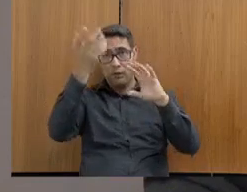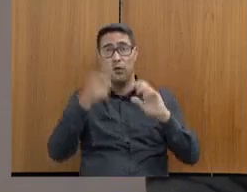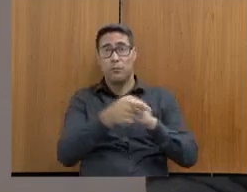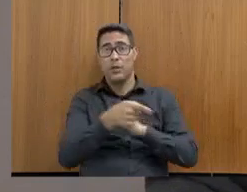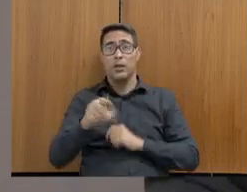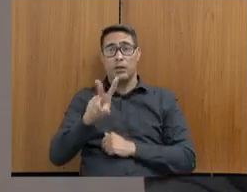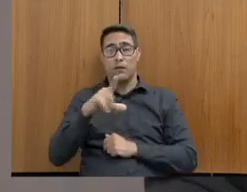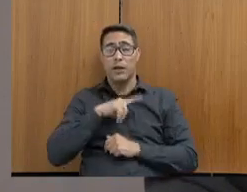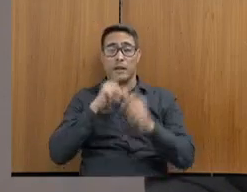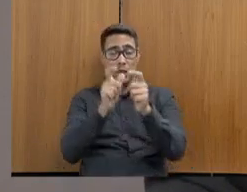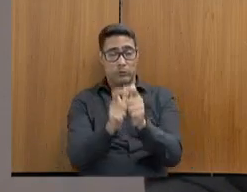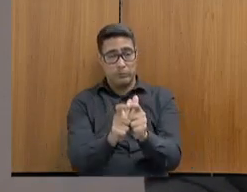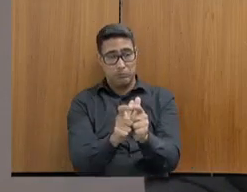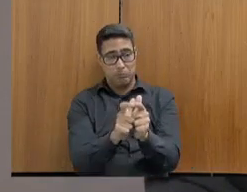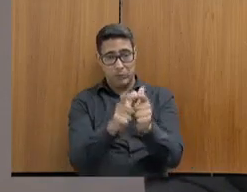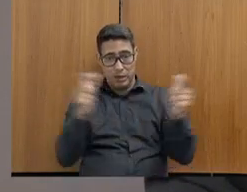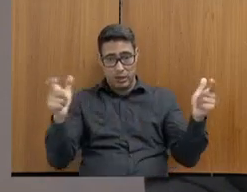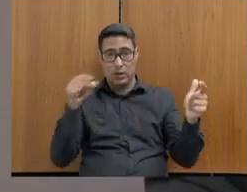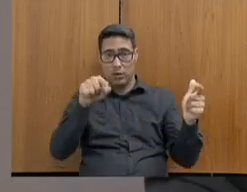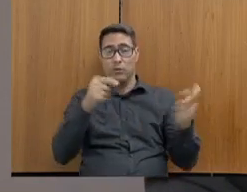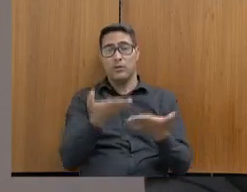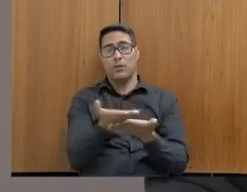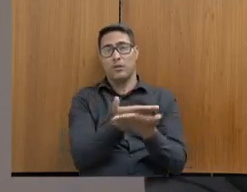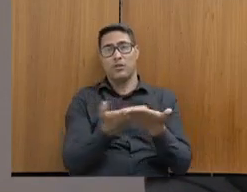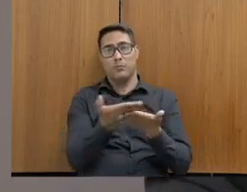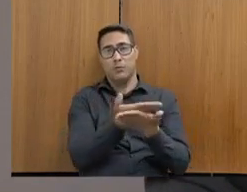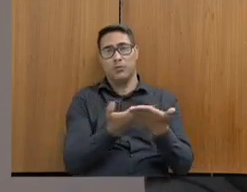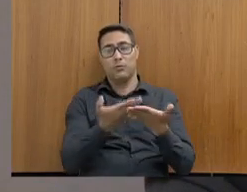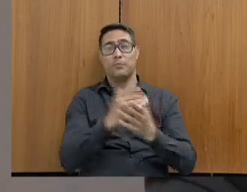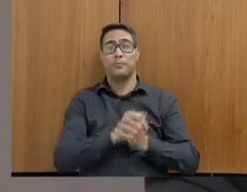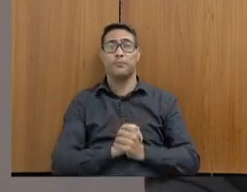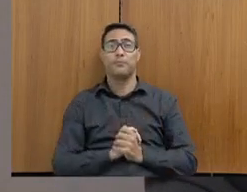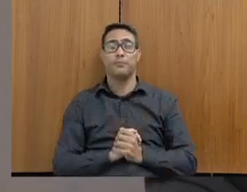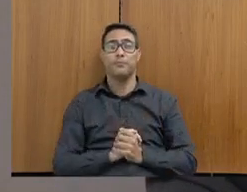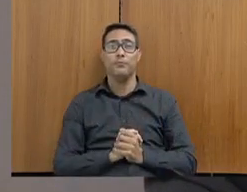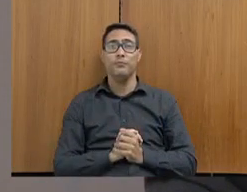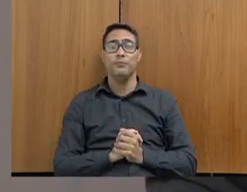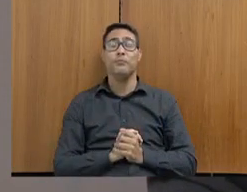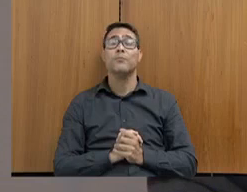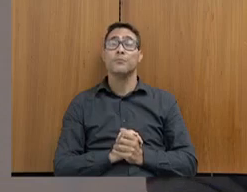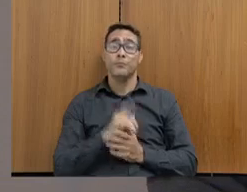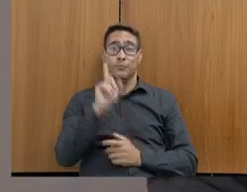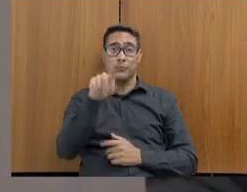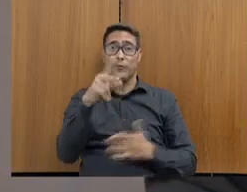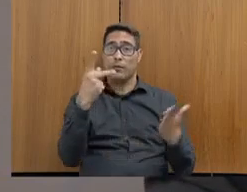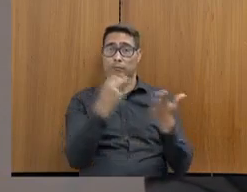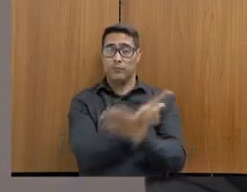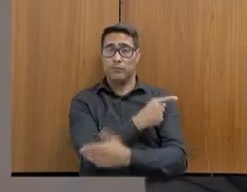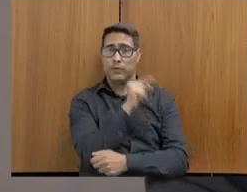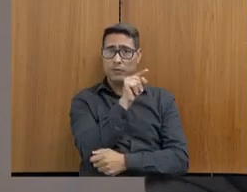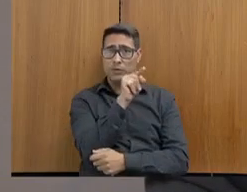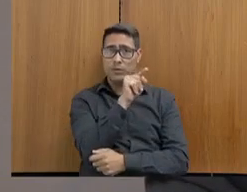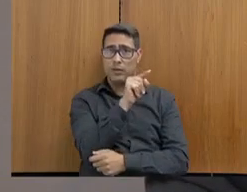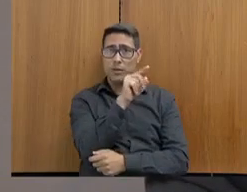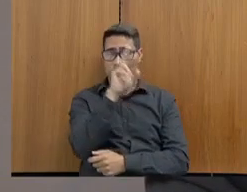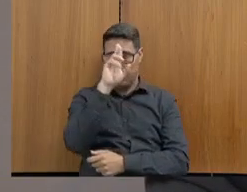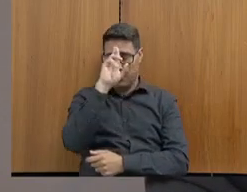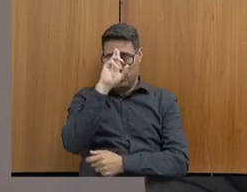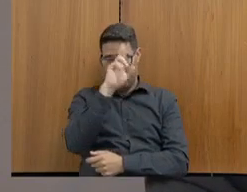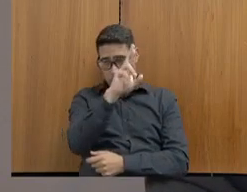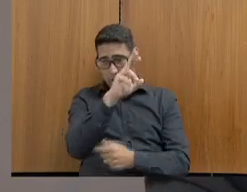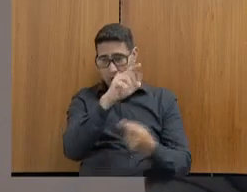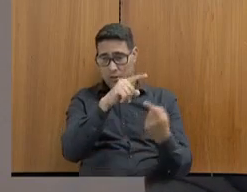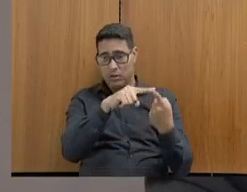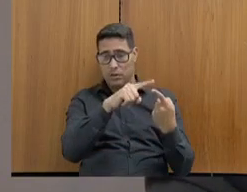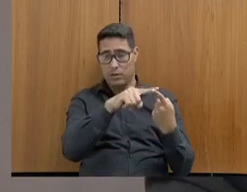teremos uma ampliação desse atendimento bem nas ações da Décio da Diretoria de saúde ocupacional nós temos